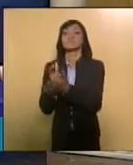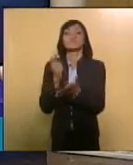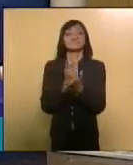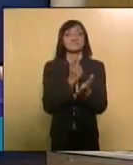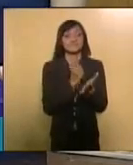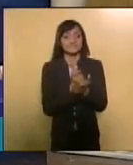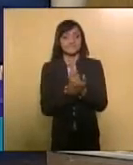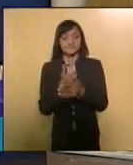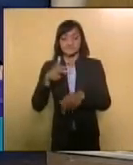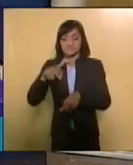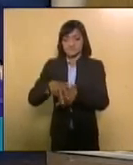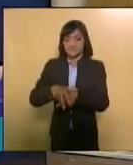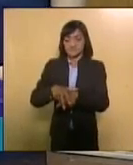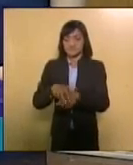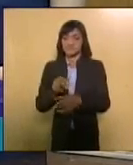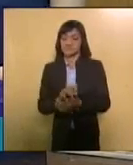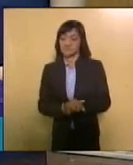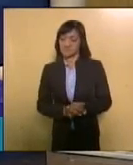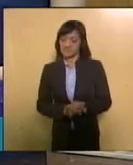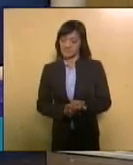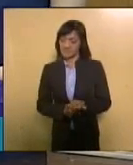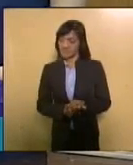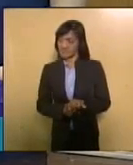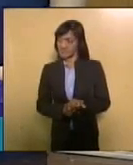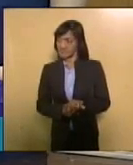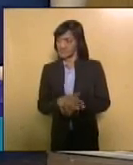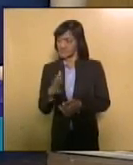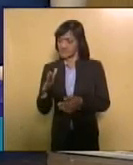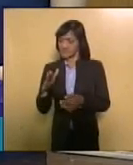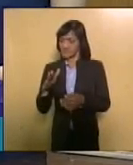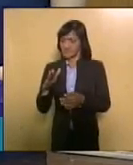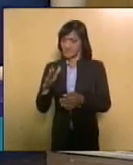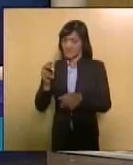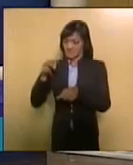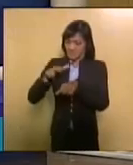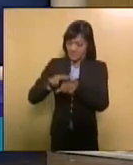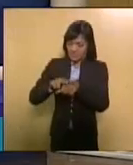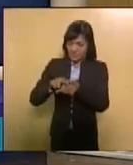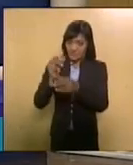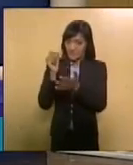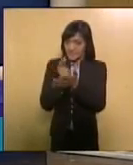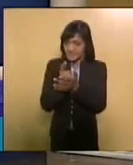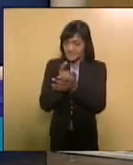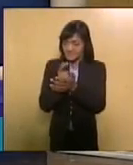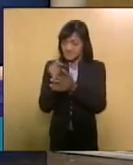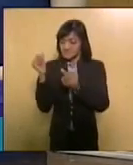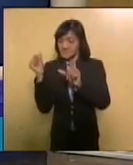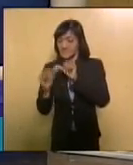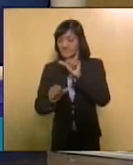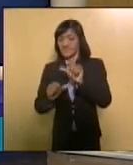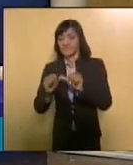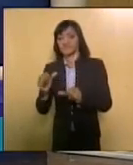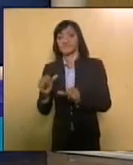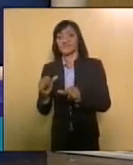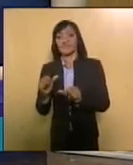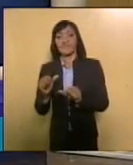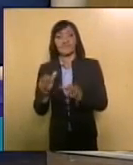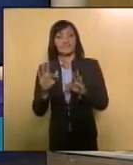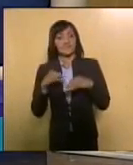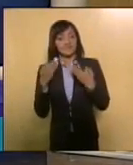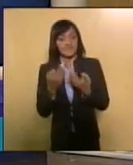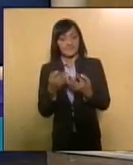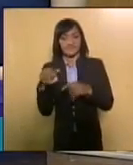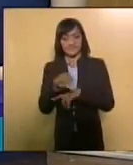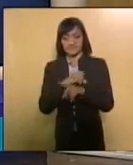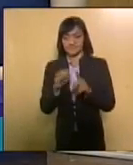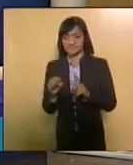fogo eh ao invés daquela arma de fogo com fabular para a segurança das famílias e da sociedade